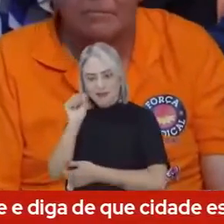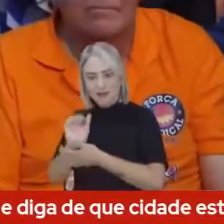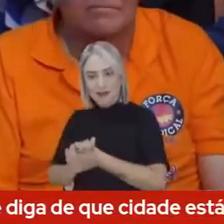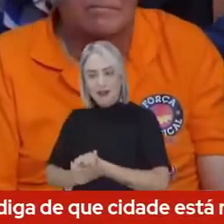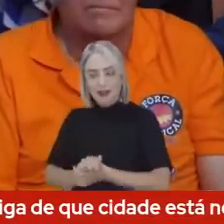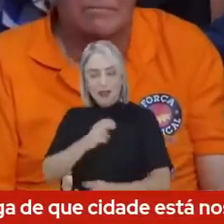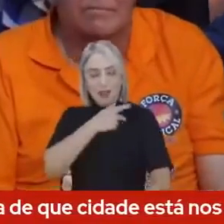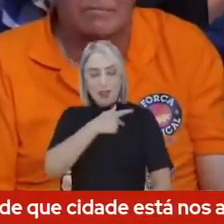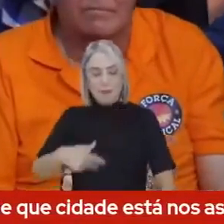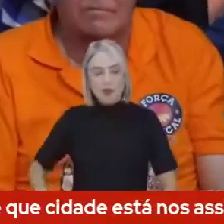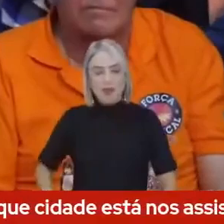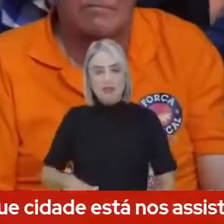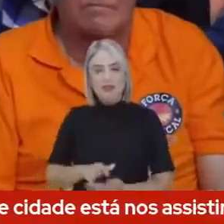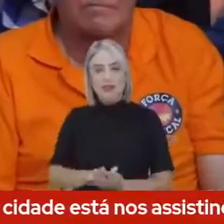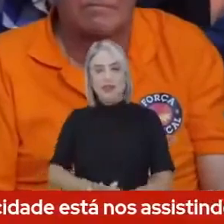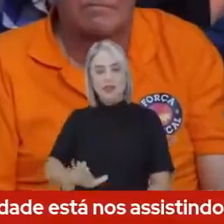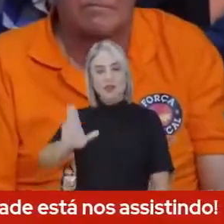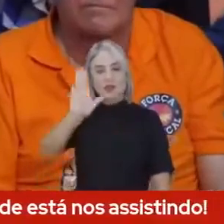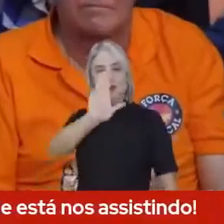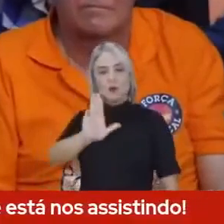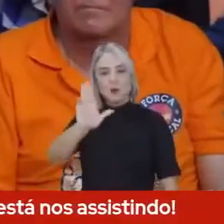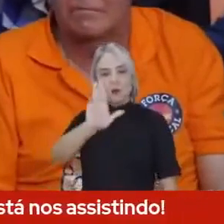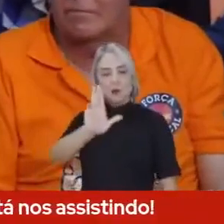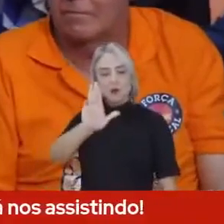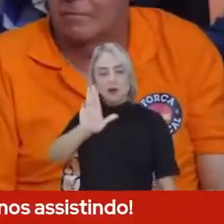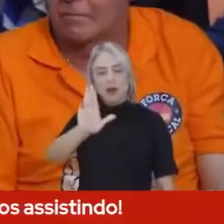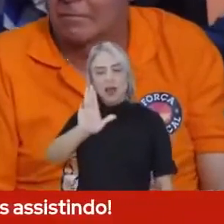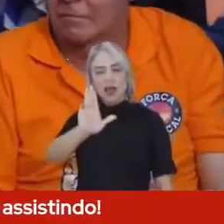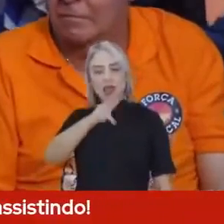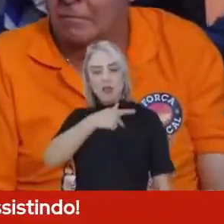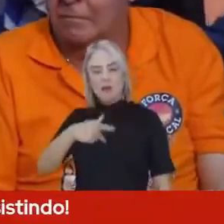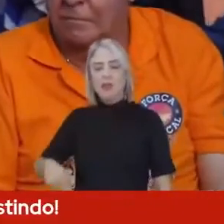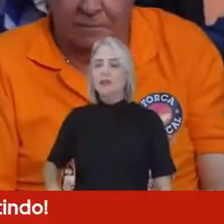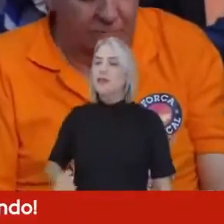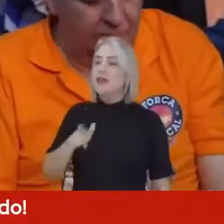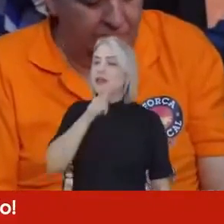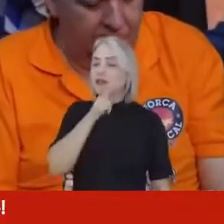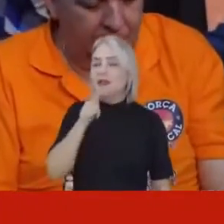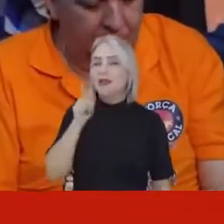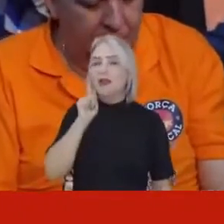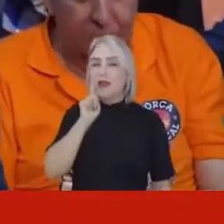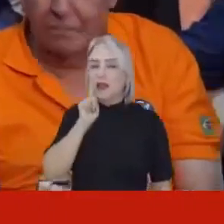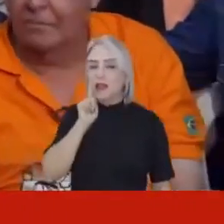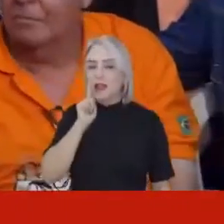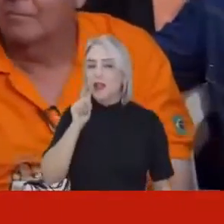Lula, presidente Gleisi Hoffmann, presidente do PT,